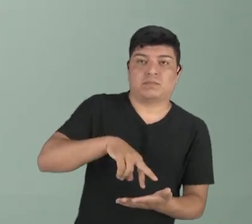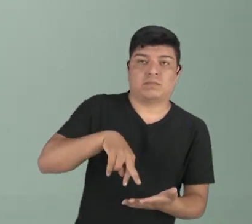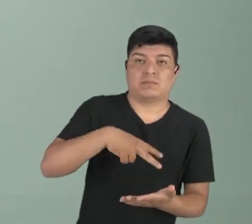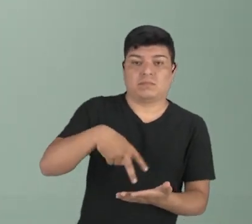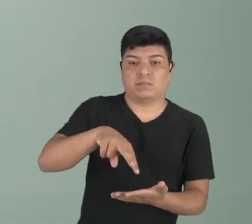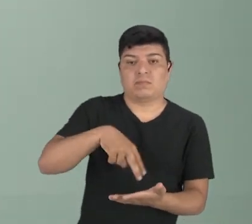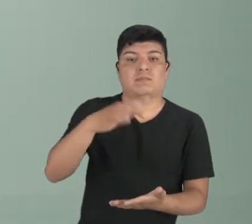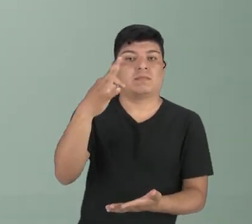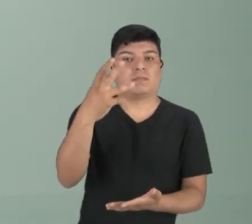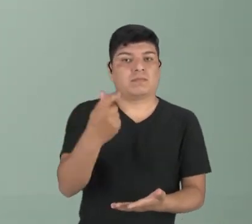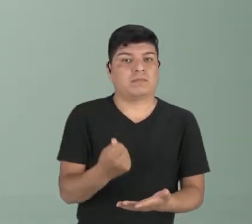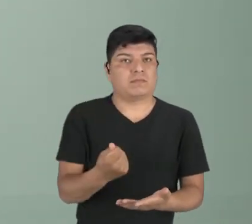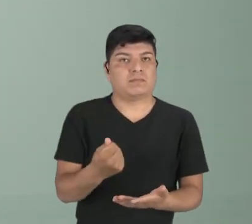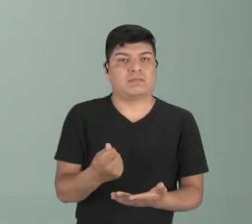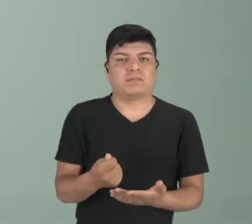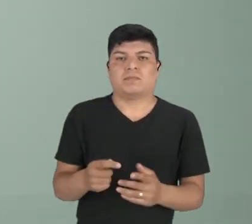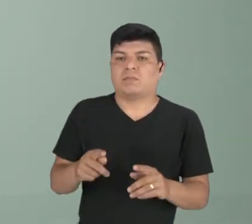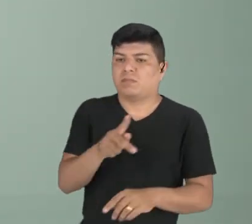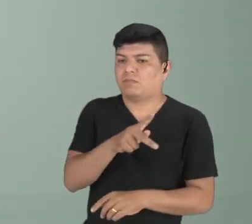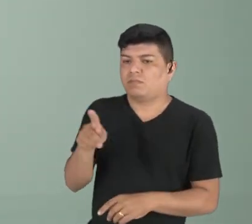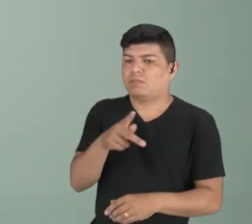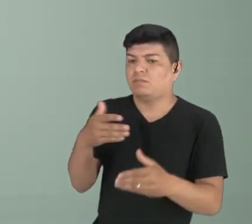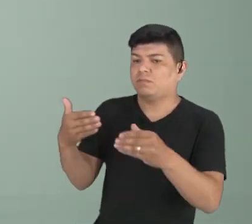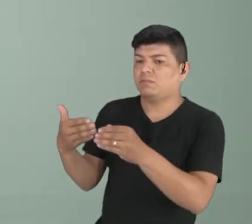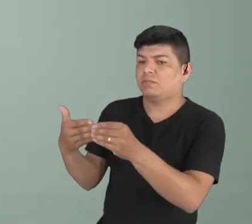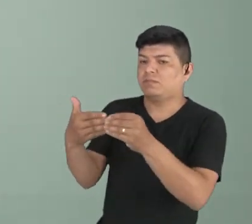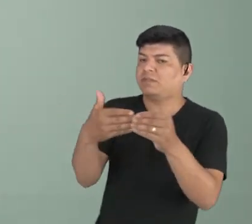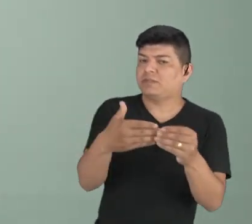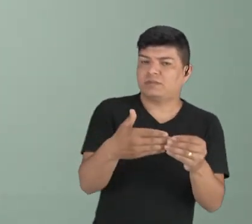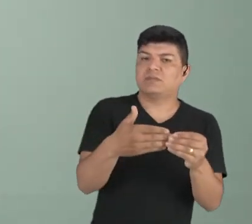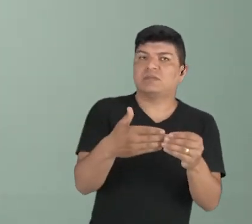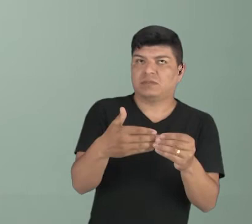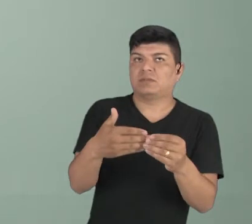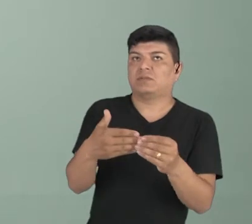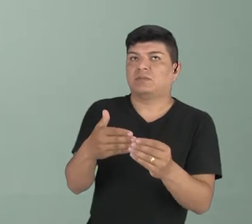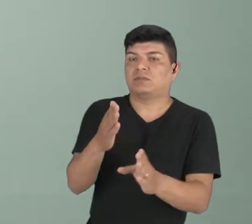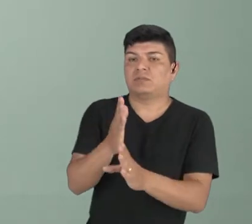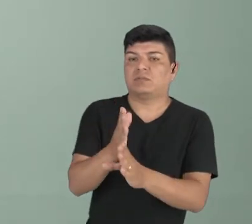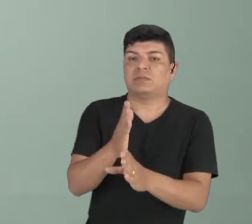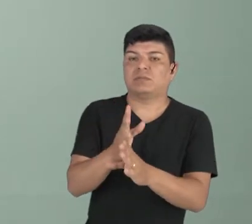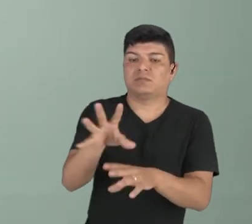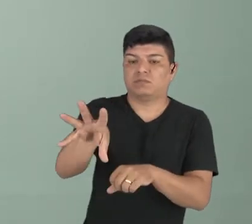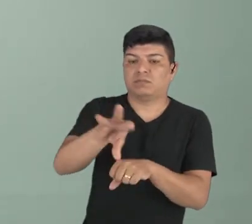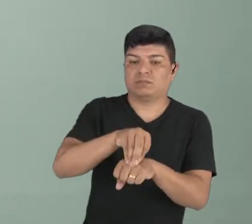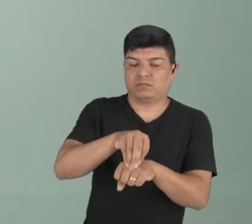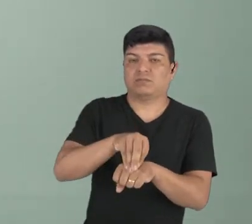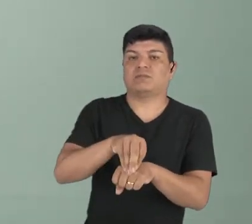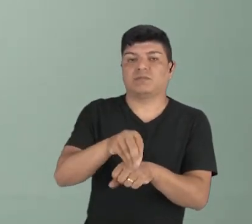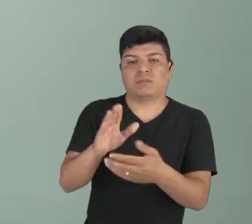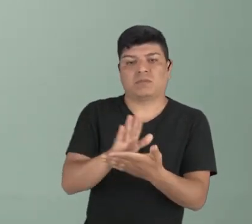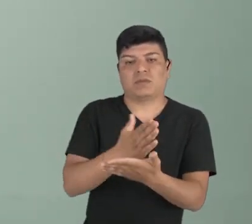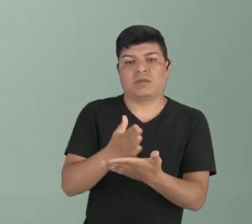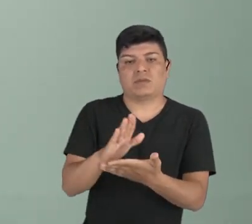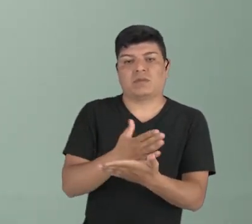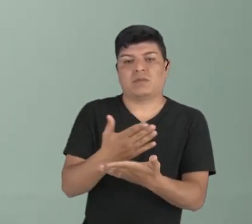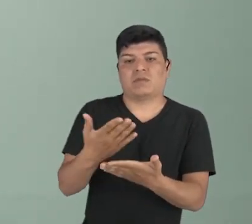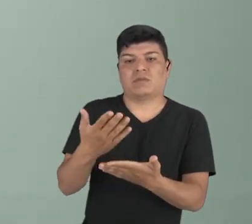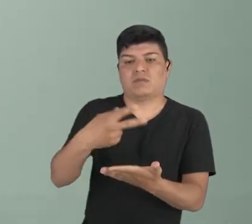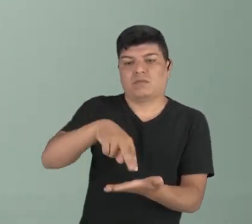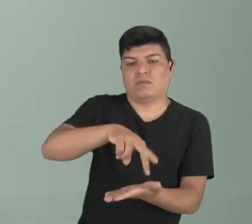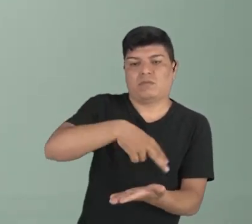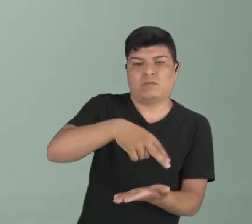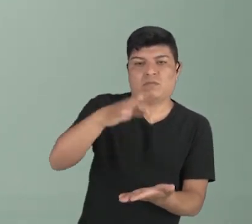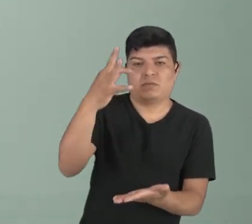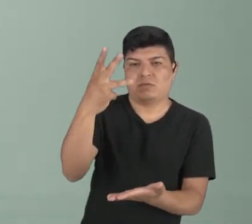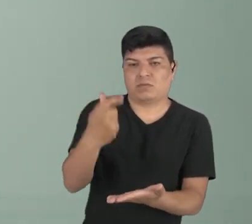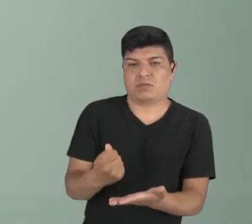danças africanas. O professor trouxe, mas apenas por questão didática e de conhecimento, algumas danças africanas